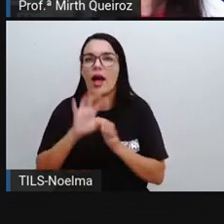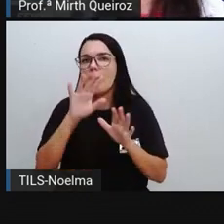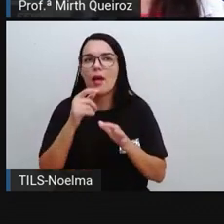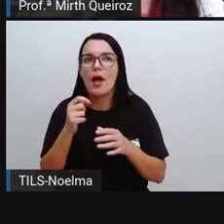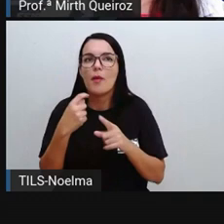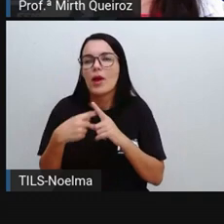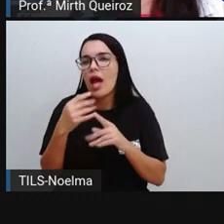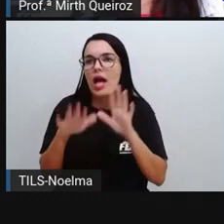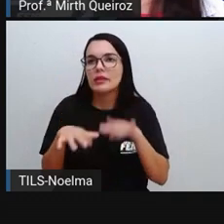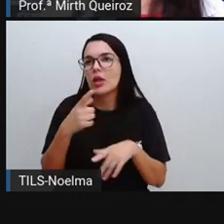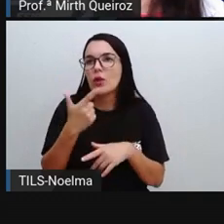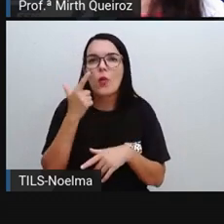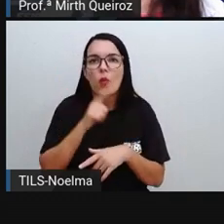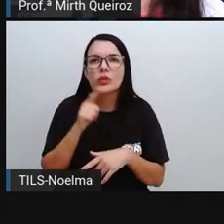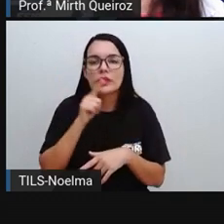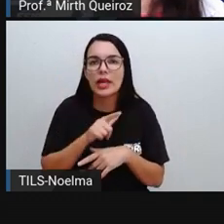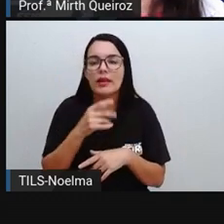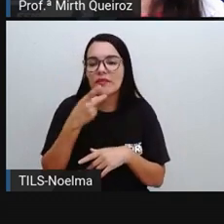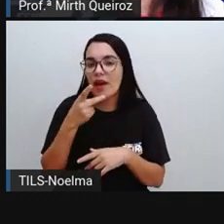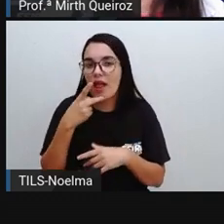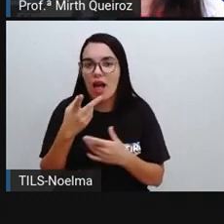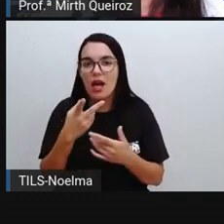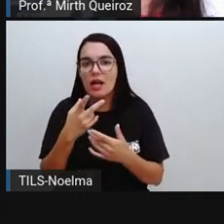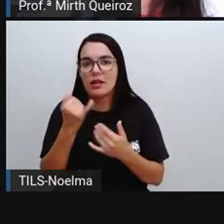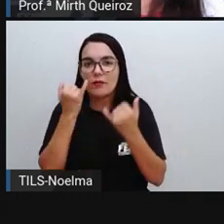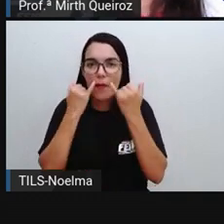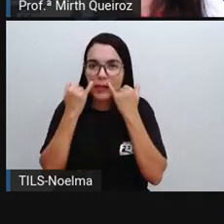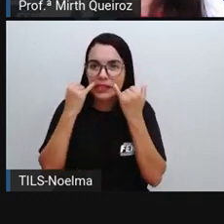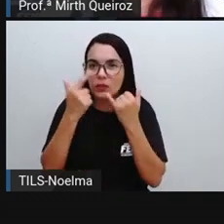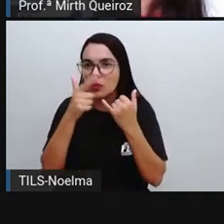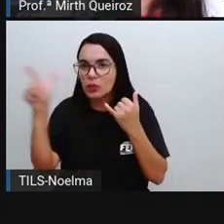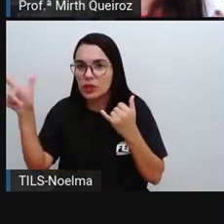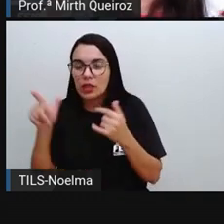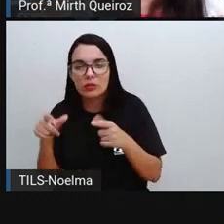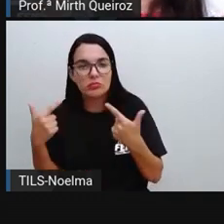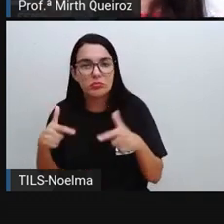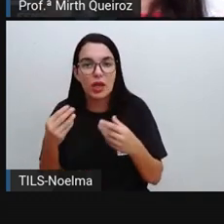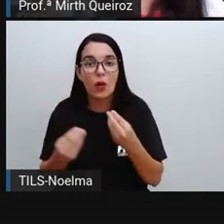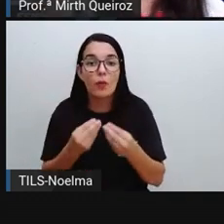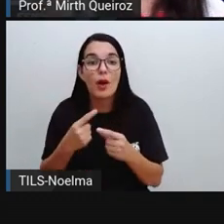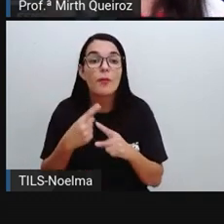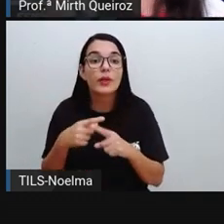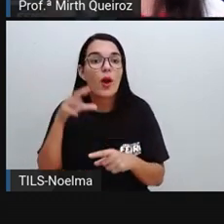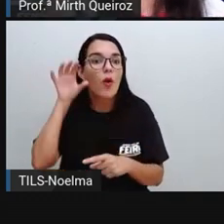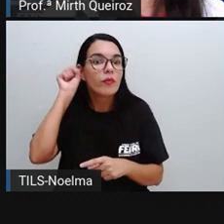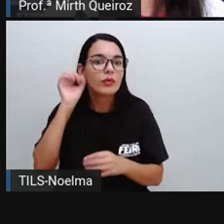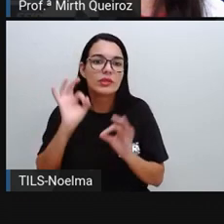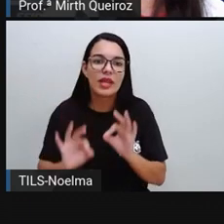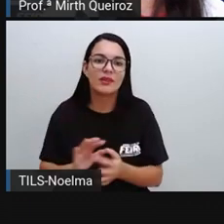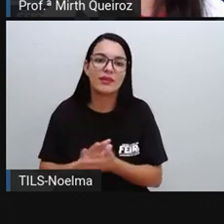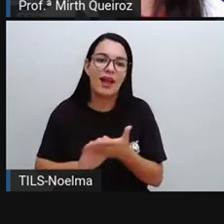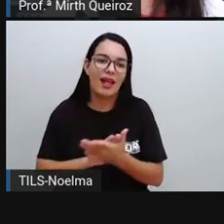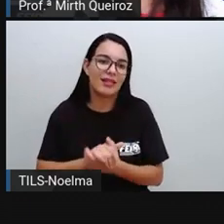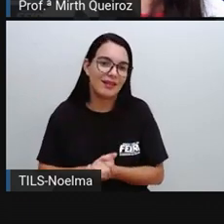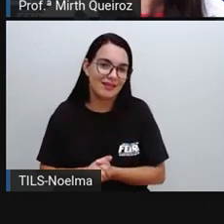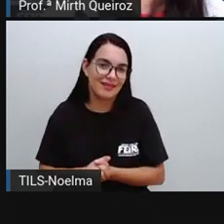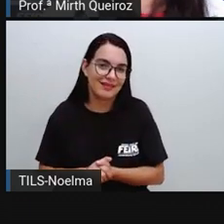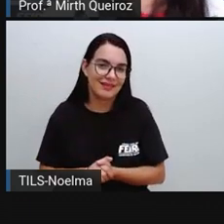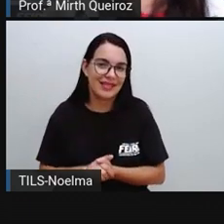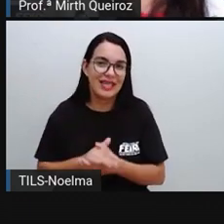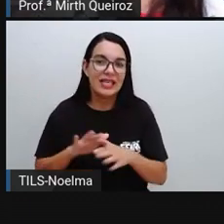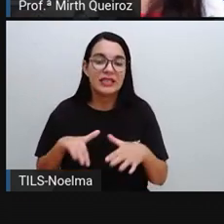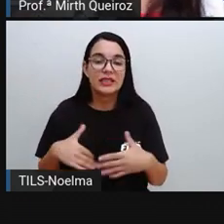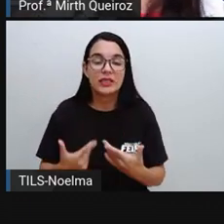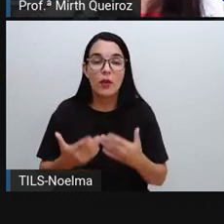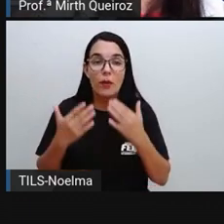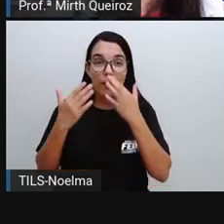informação, recontar um texto. Por quê? Porque essa pessoa ela não sabe ouvir, certo? E quando ela